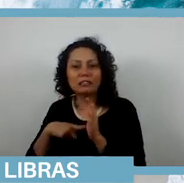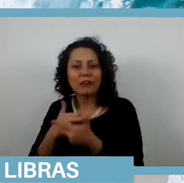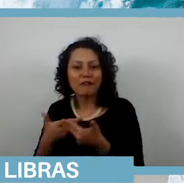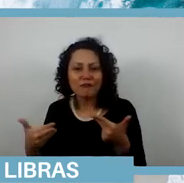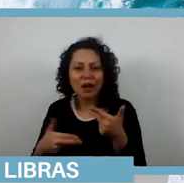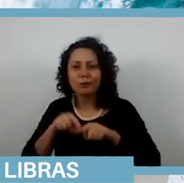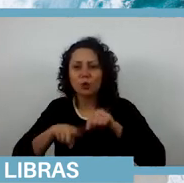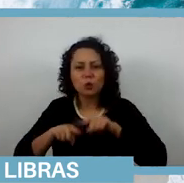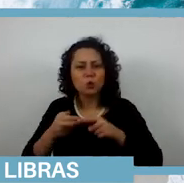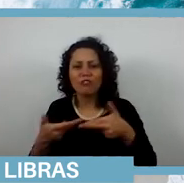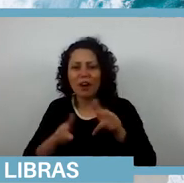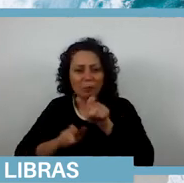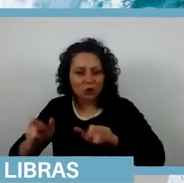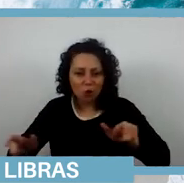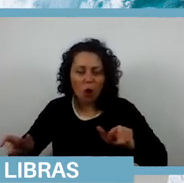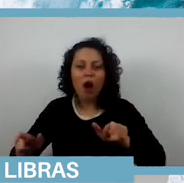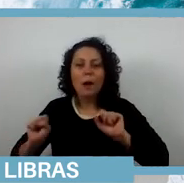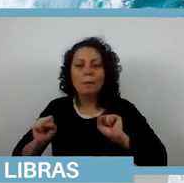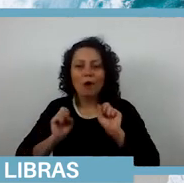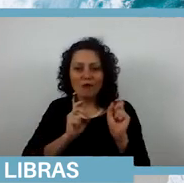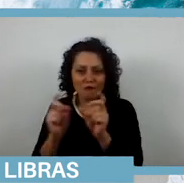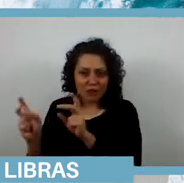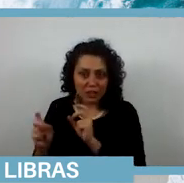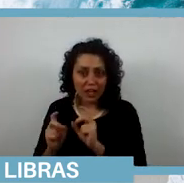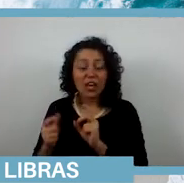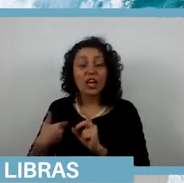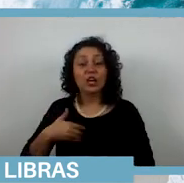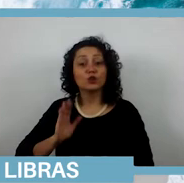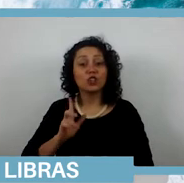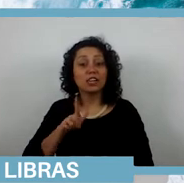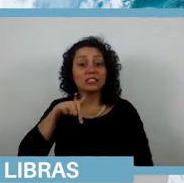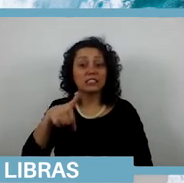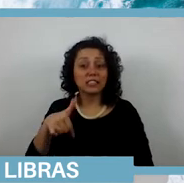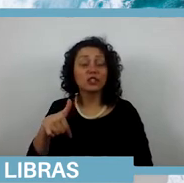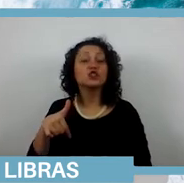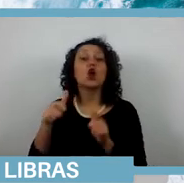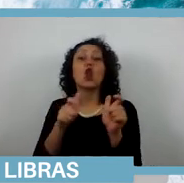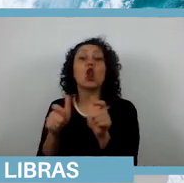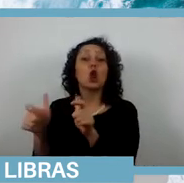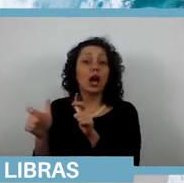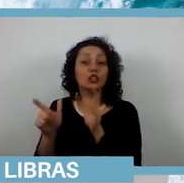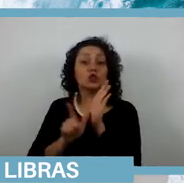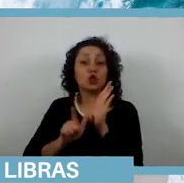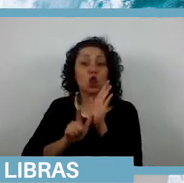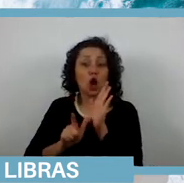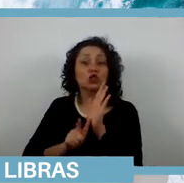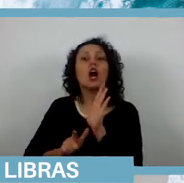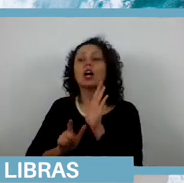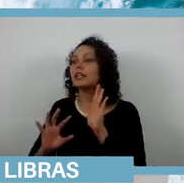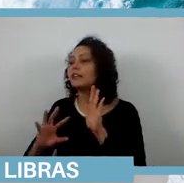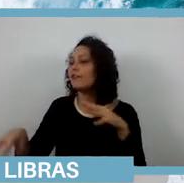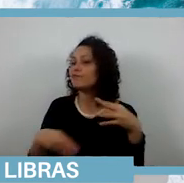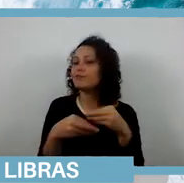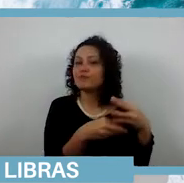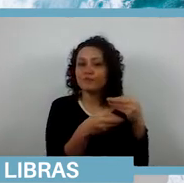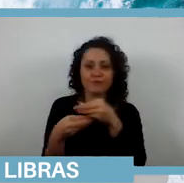venda né eu cheguei até sete pontos físicos devendo só entre as lojas colaborativas e ao mesmo tempo que eu